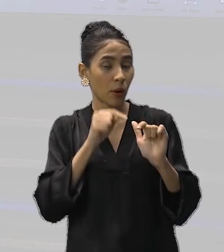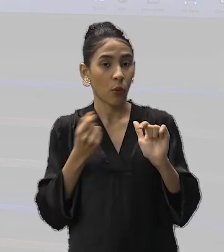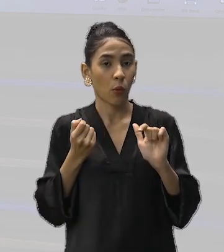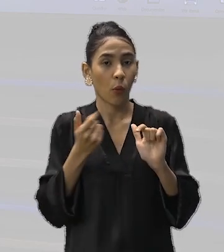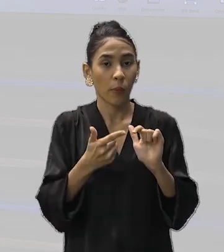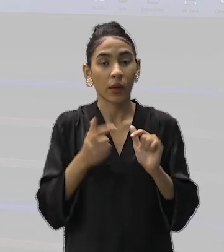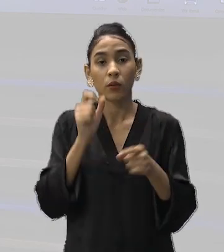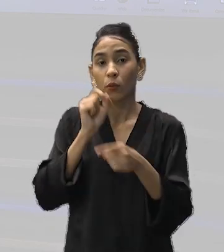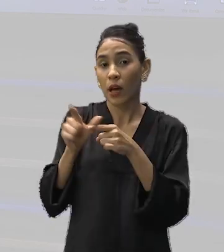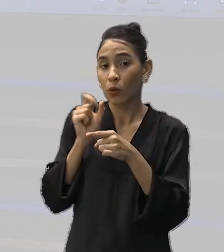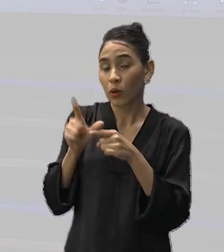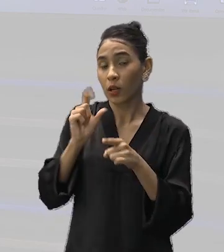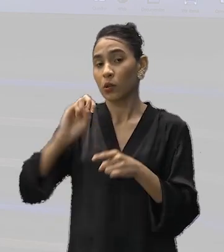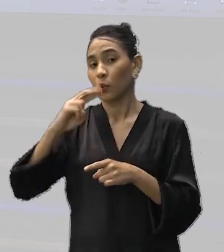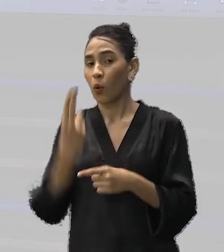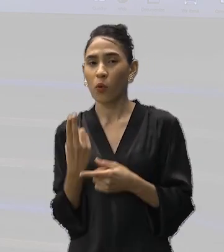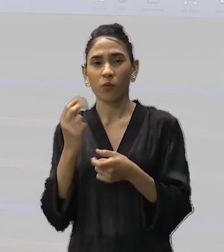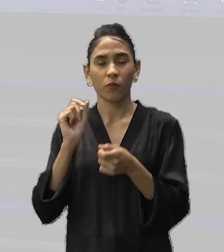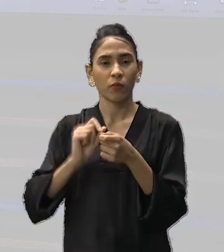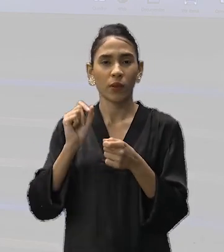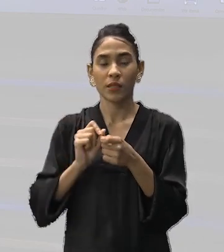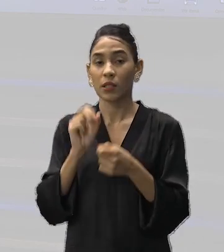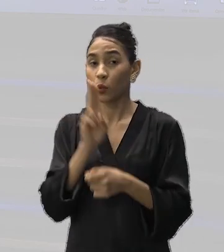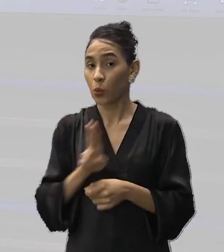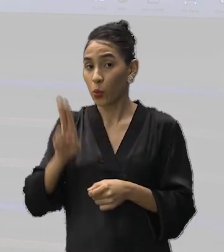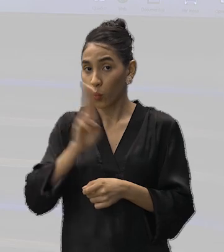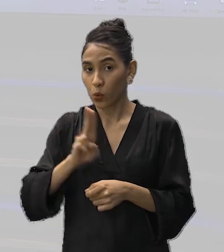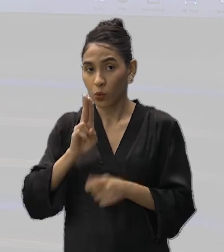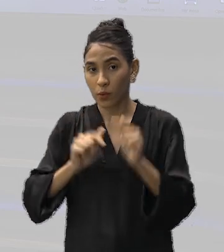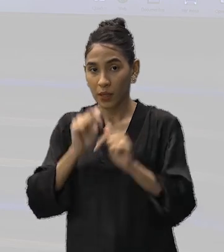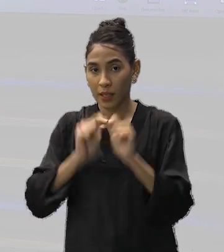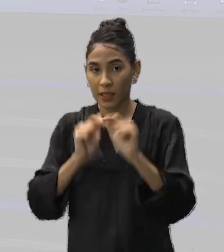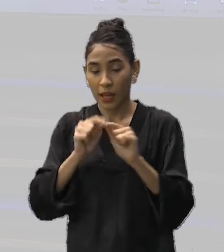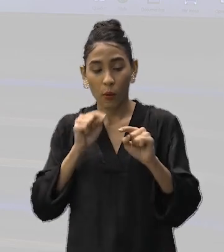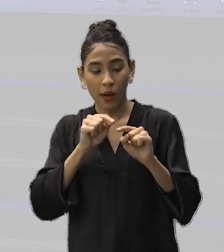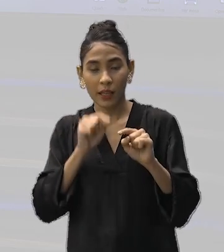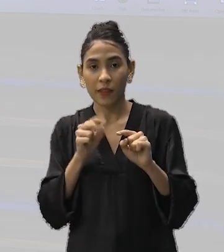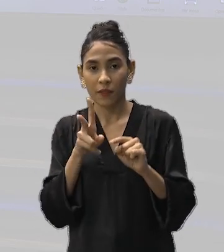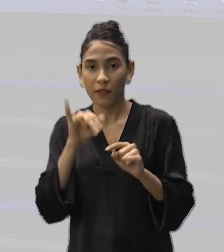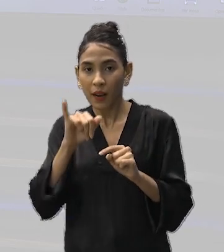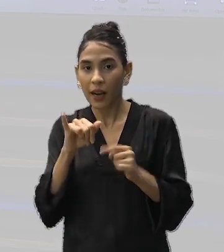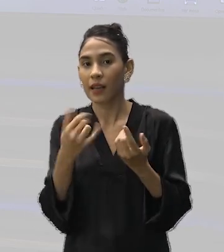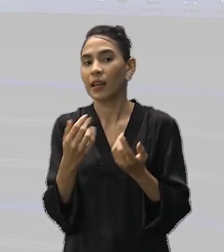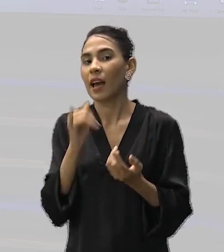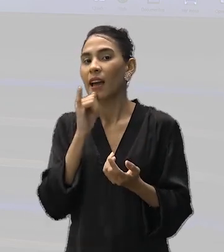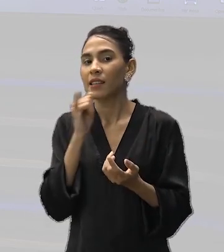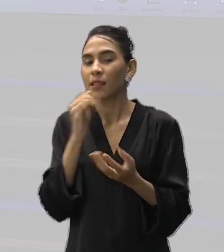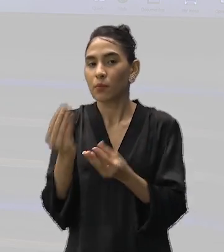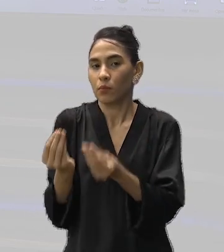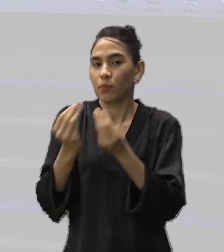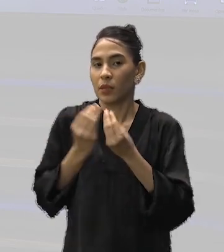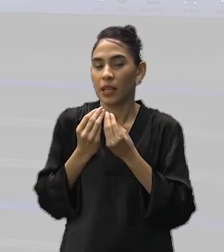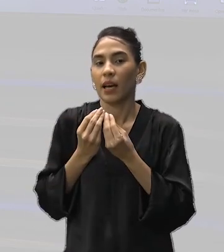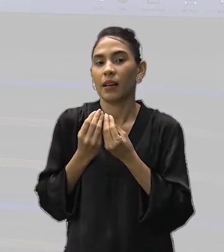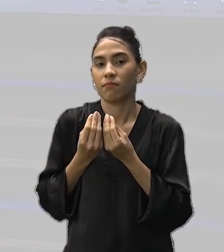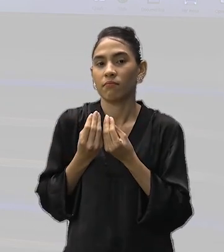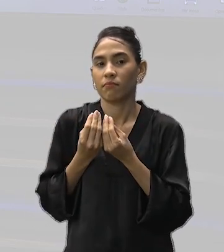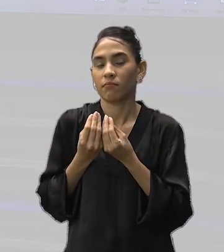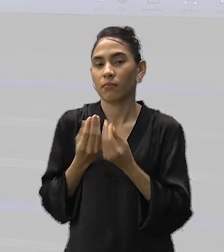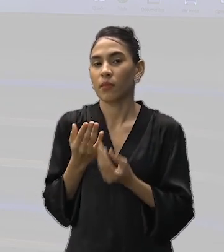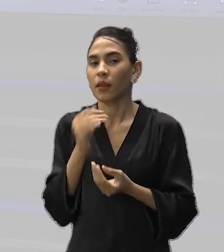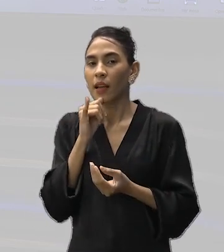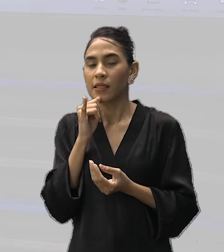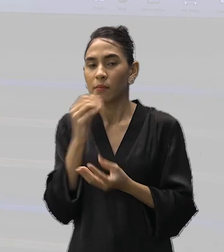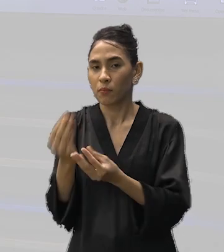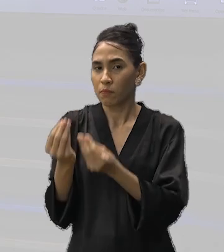comprando, alugando, fazendo qualquer uso dele que seja, ele vai trazer um benefício, algum benefício, aliás, não só